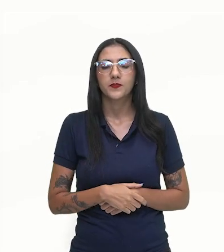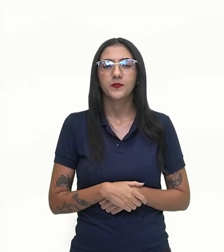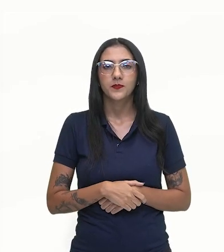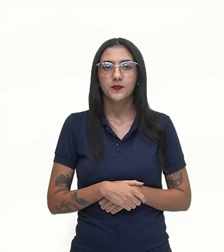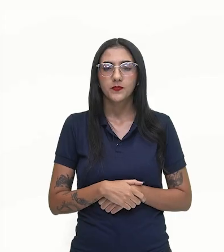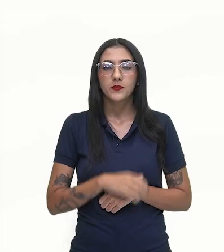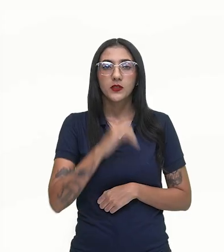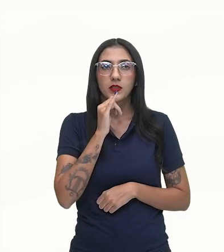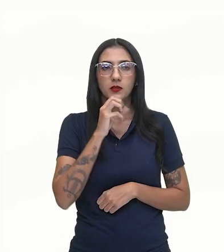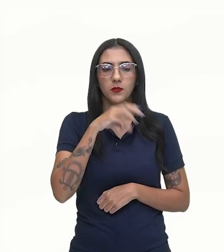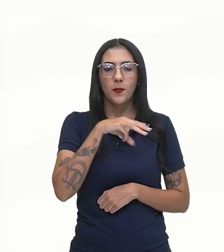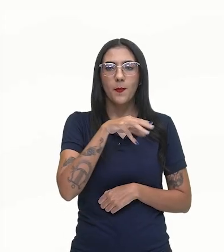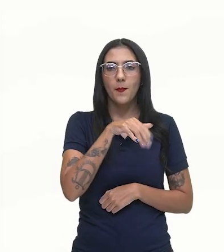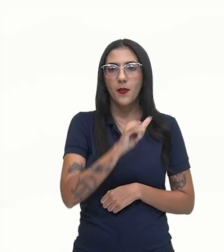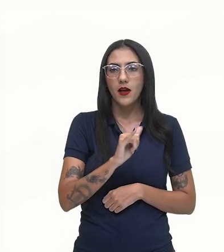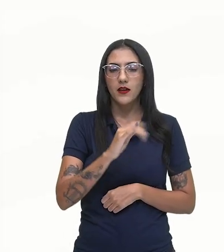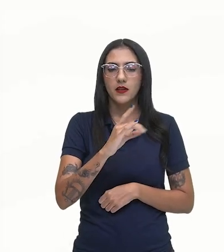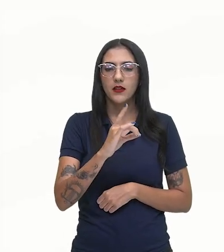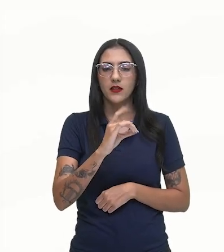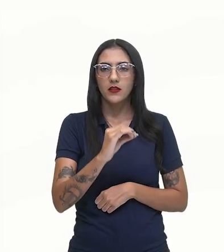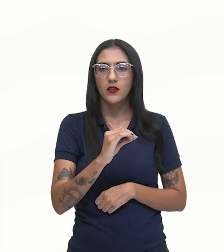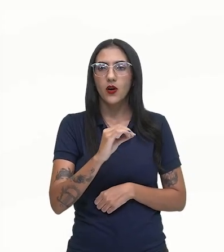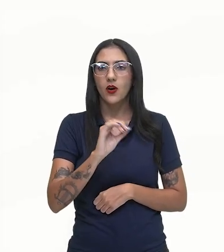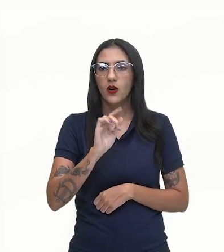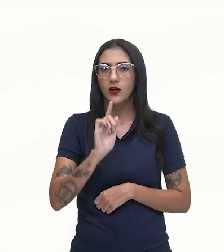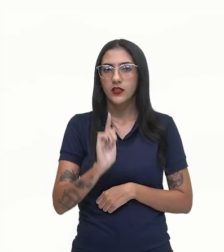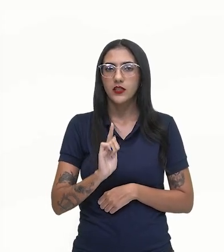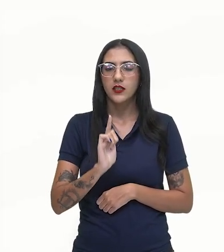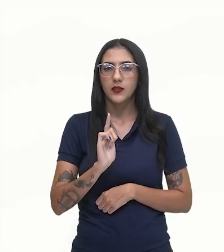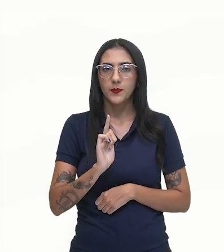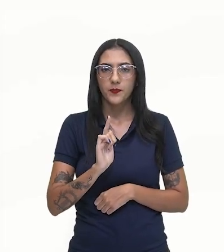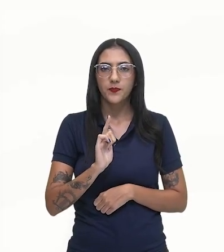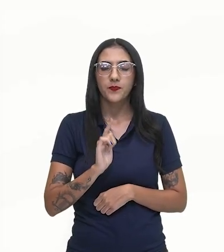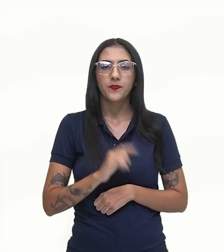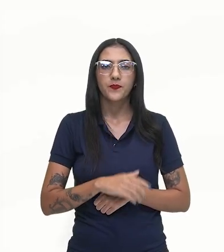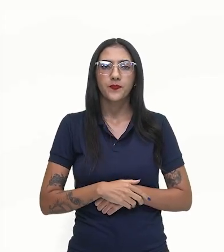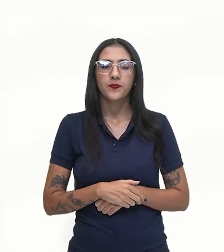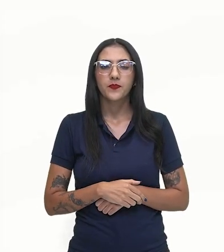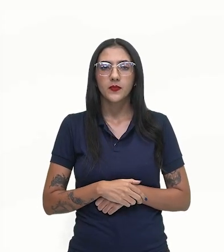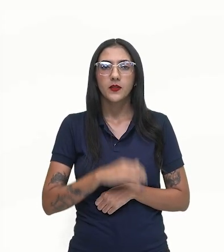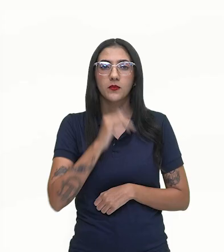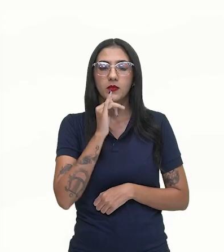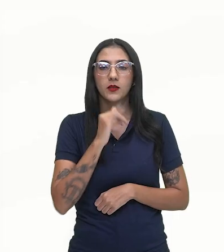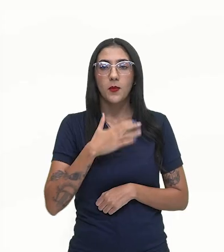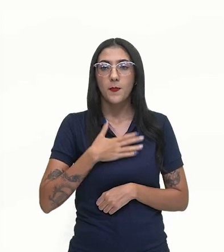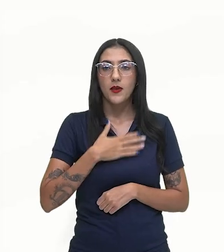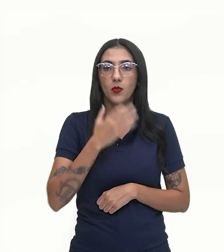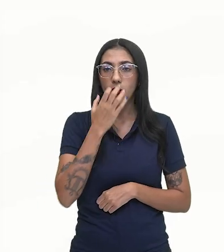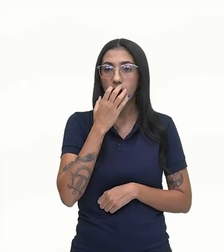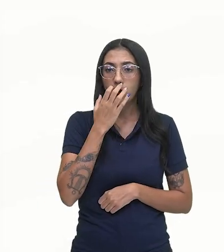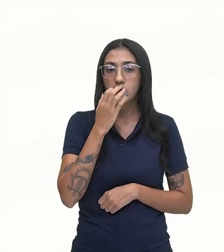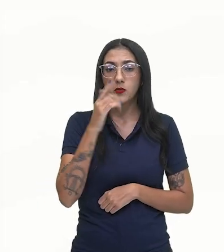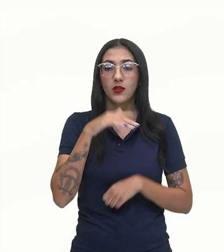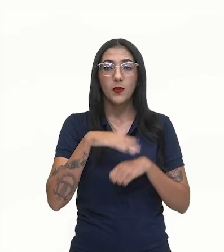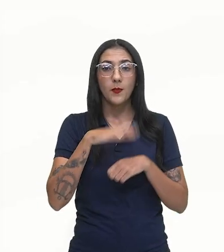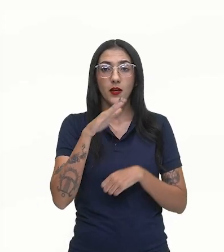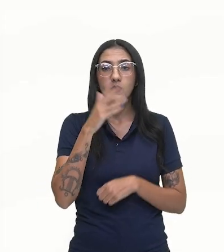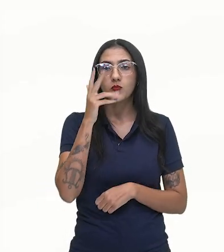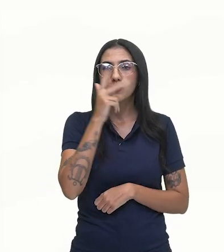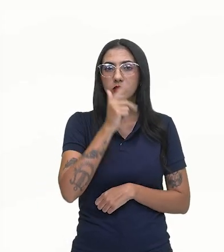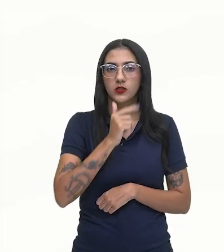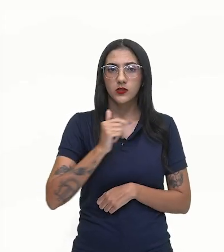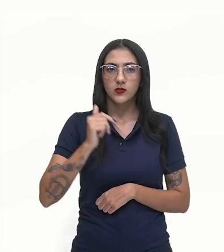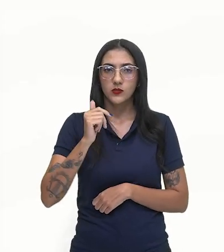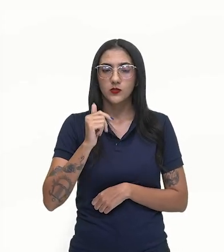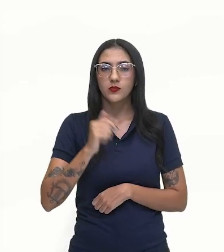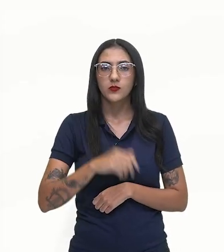My dog is prettier than your dog. O meu cachorro é mais bonito do que o